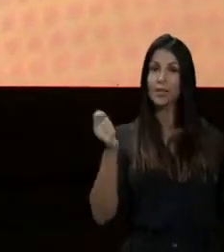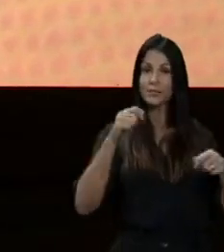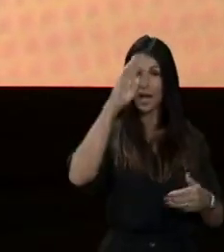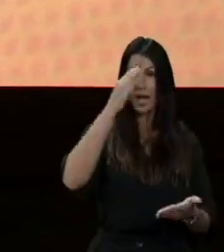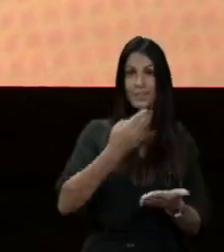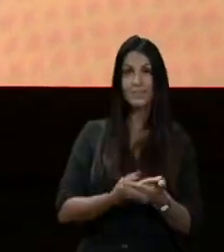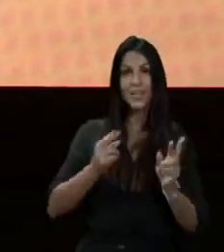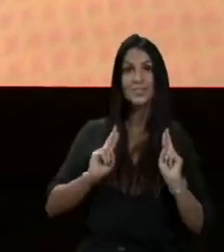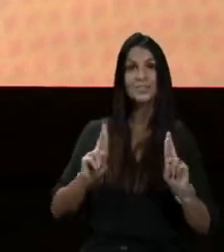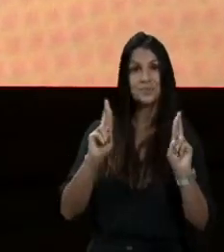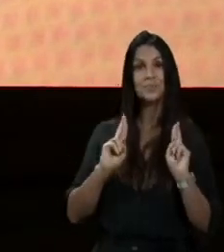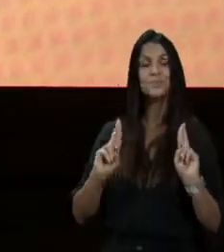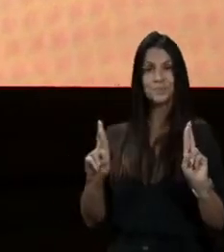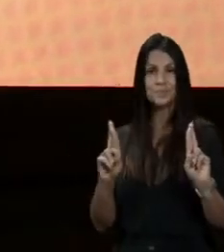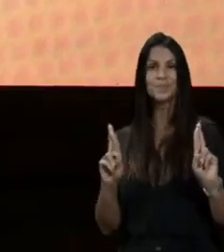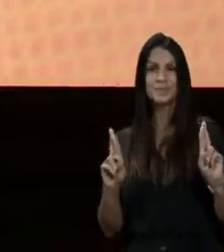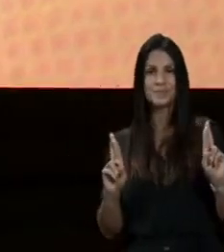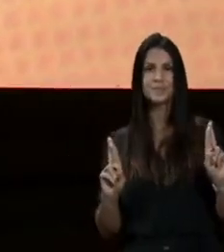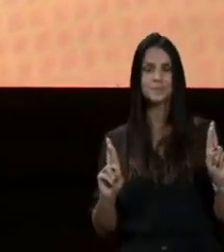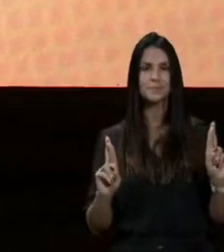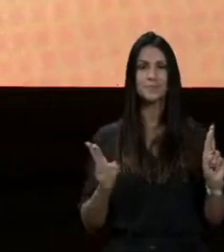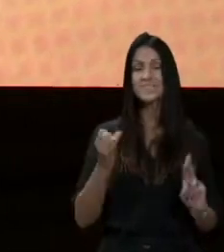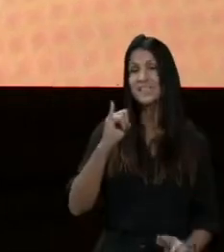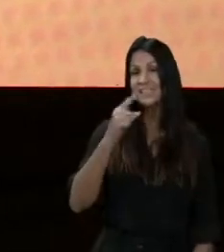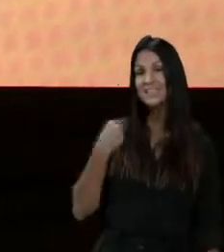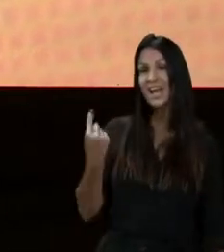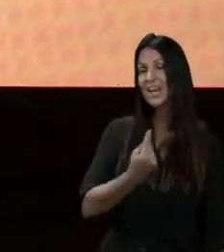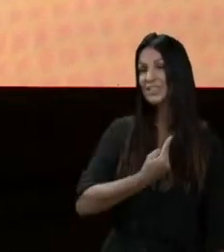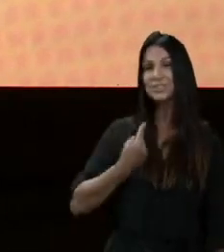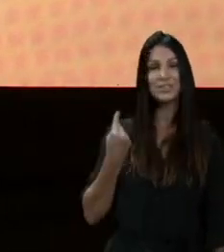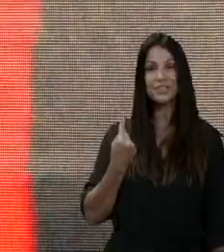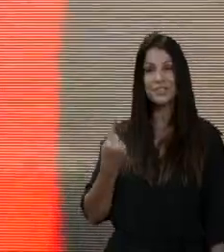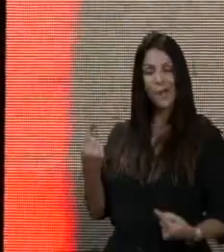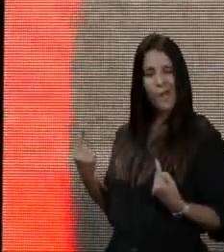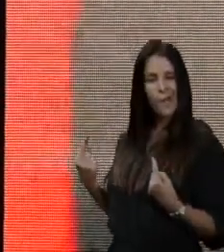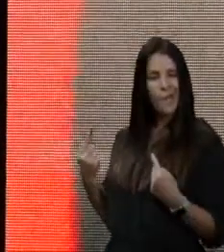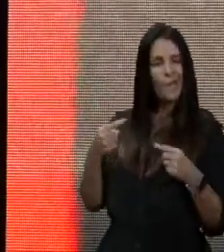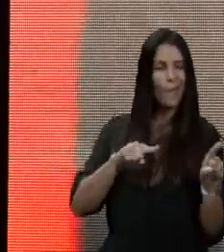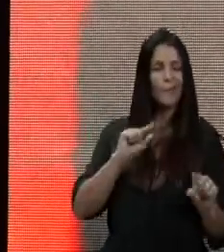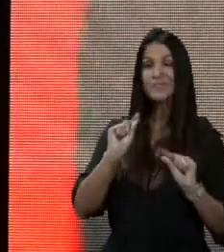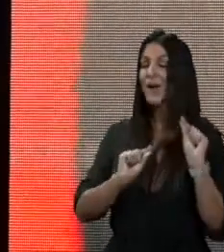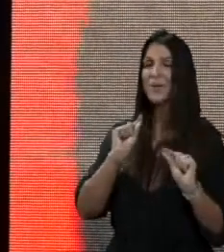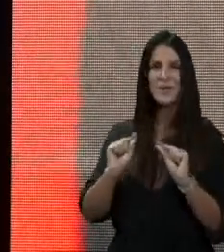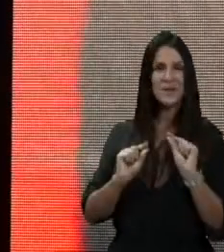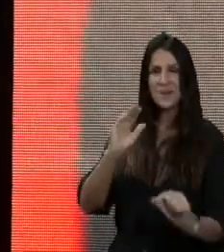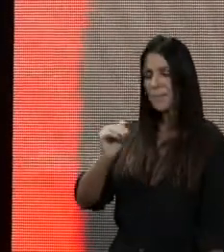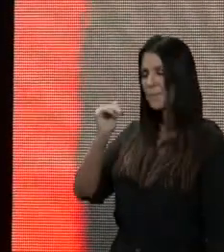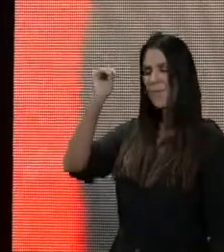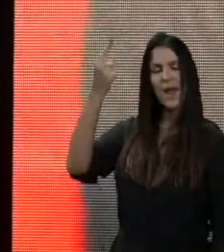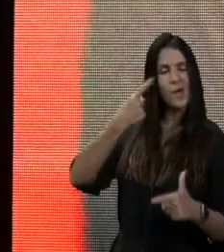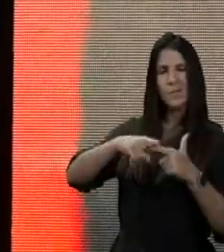dá para ter esperança E se a gente atacar o maior problema da gente sabe qual é Esse